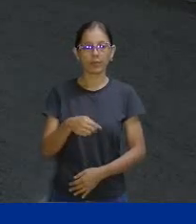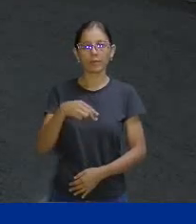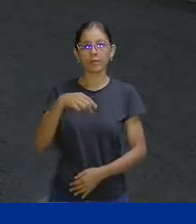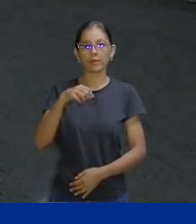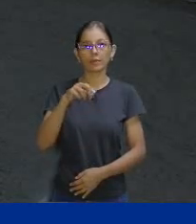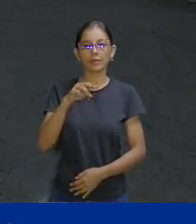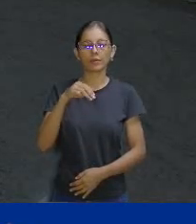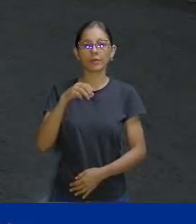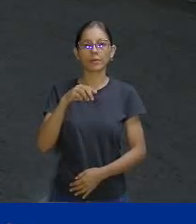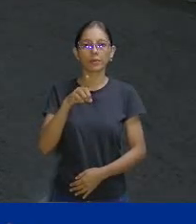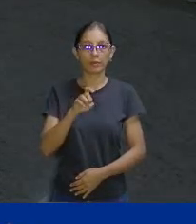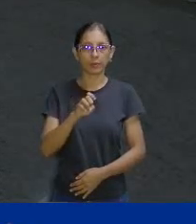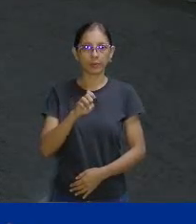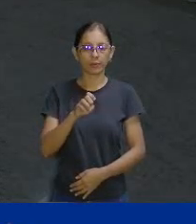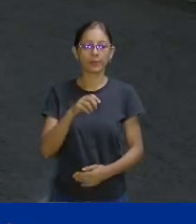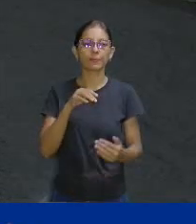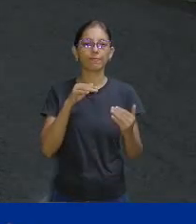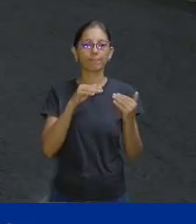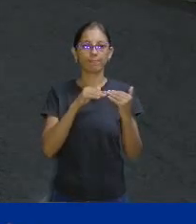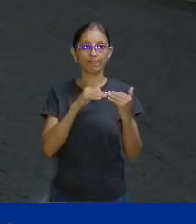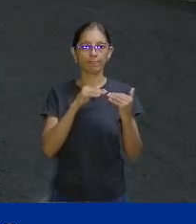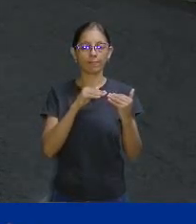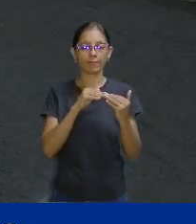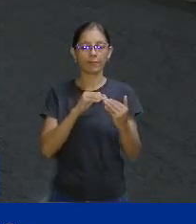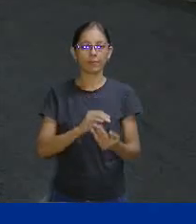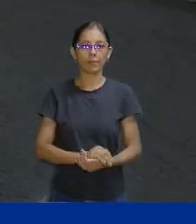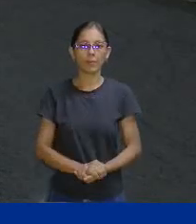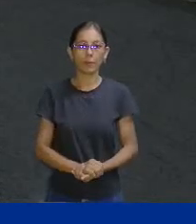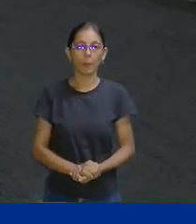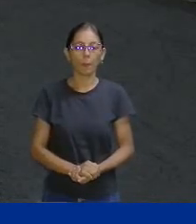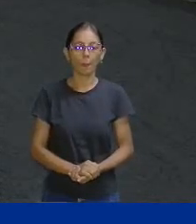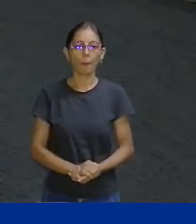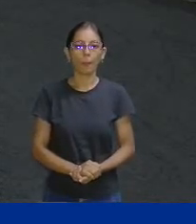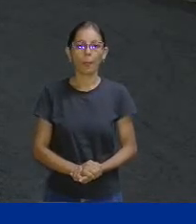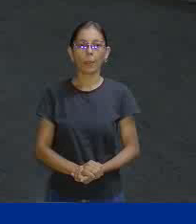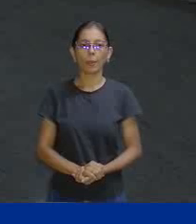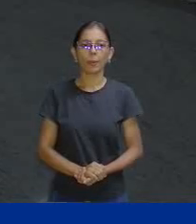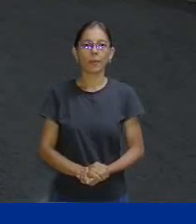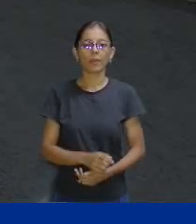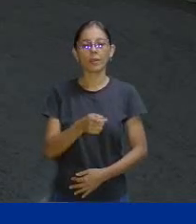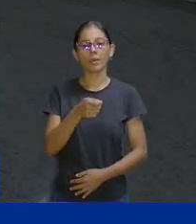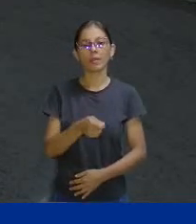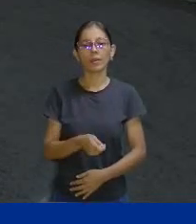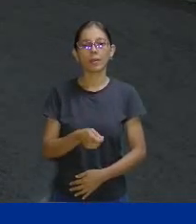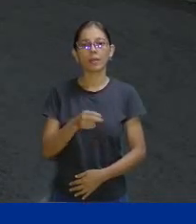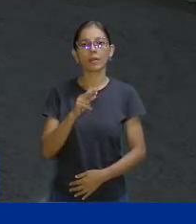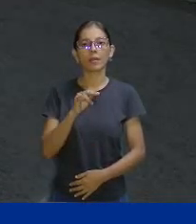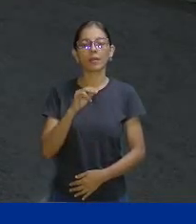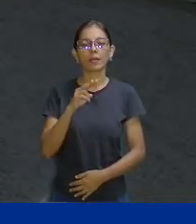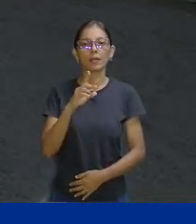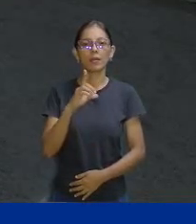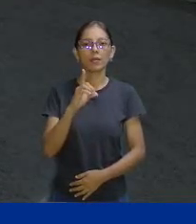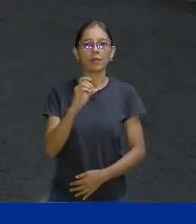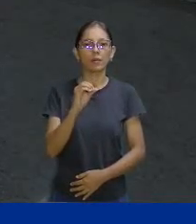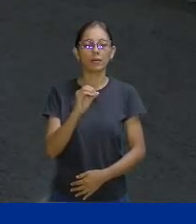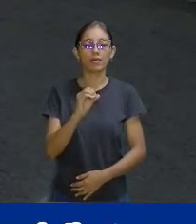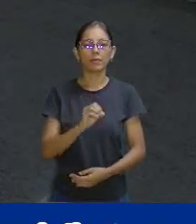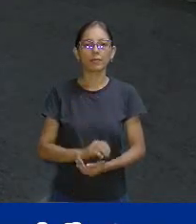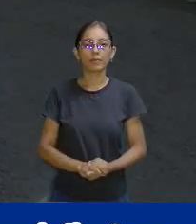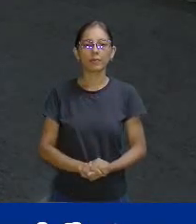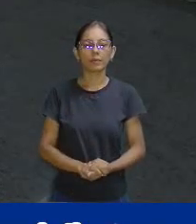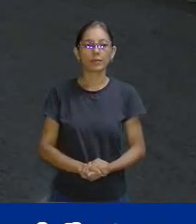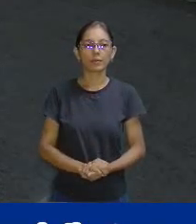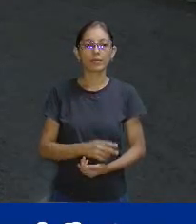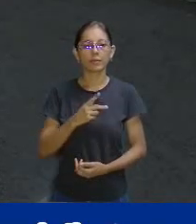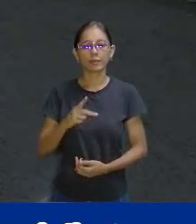Senhor presidente, eu também vou acompanhar o voto do relator. Juiz Rivaldo Valente. Senhor presidente,